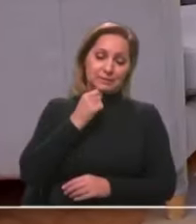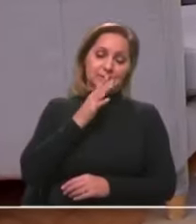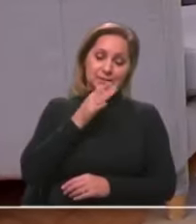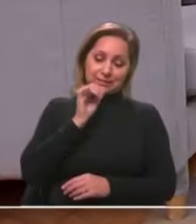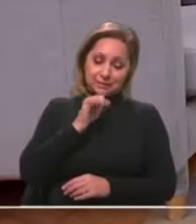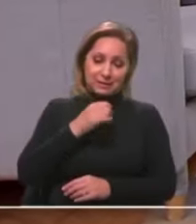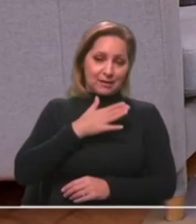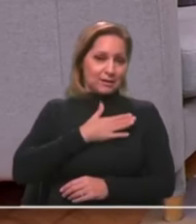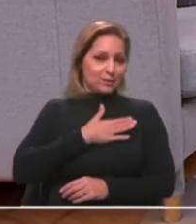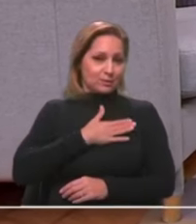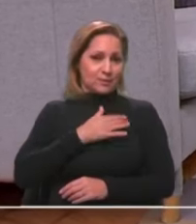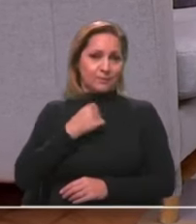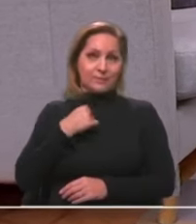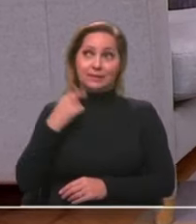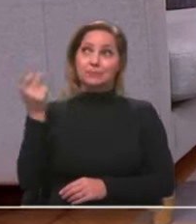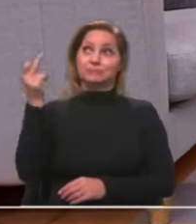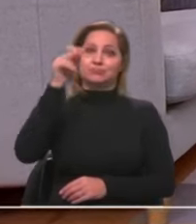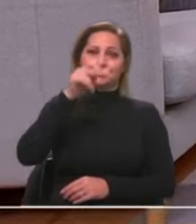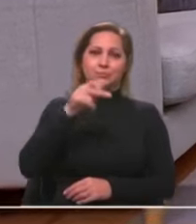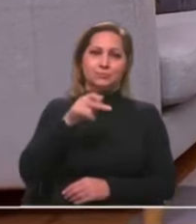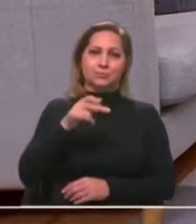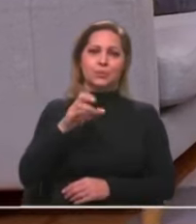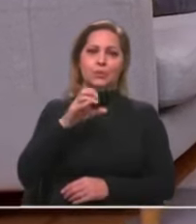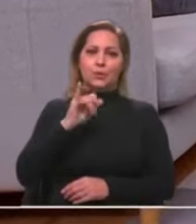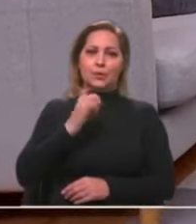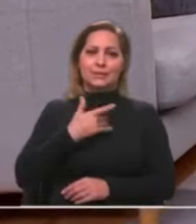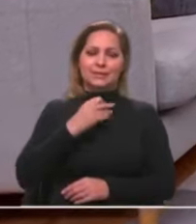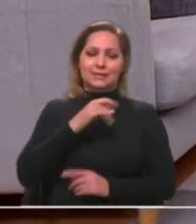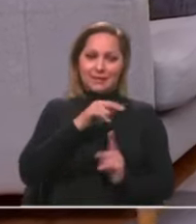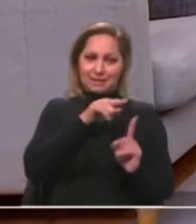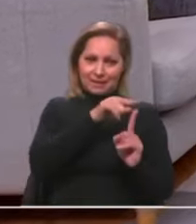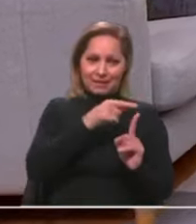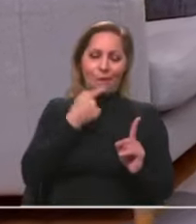já, eu ia já para lá outra vez. Com a Cidália. Com a Cidália.